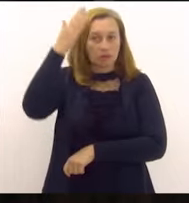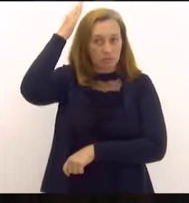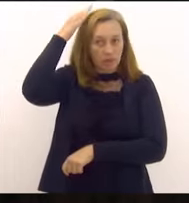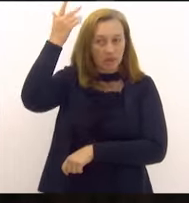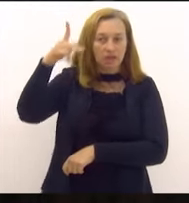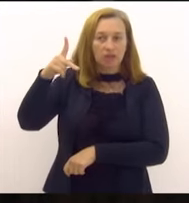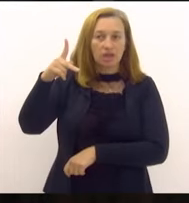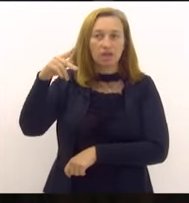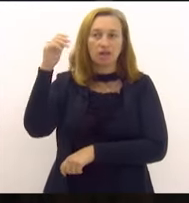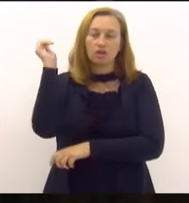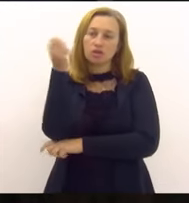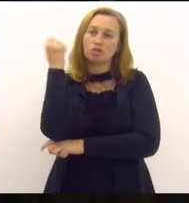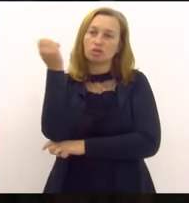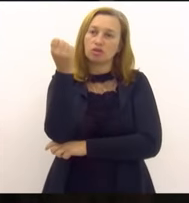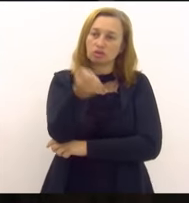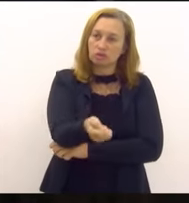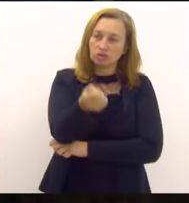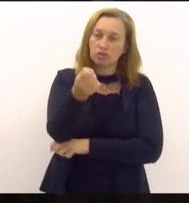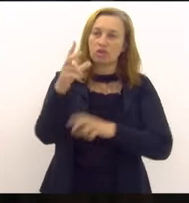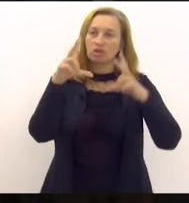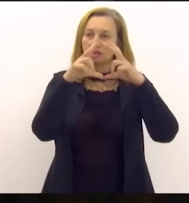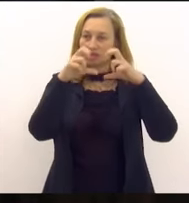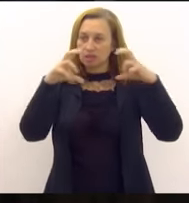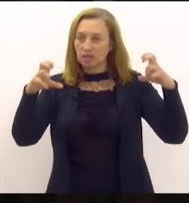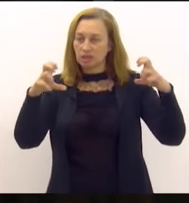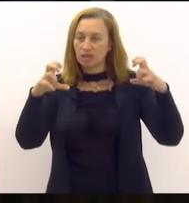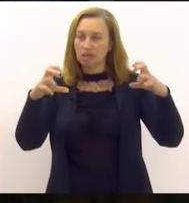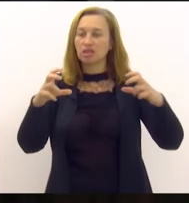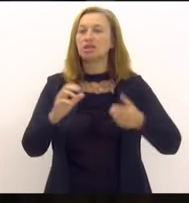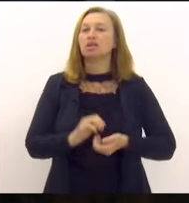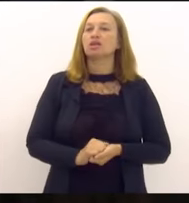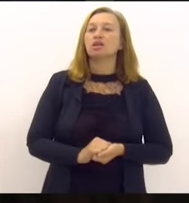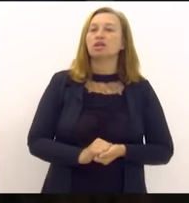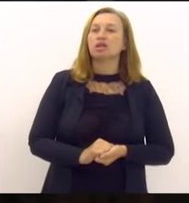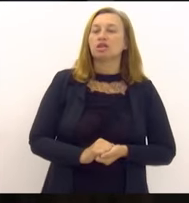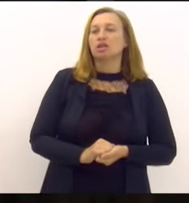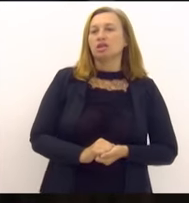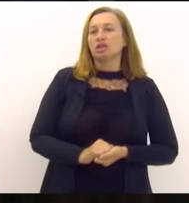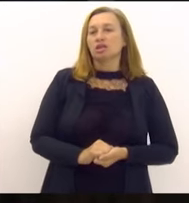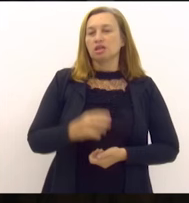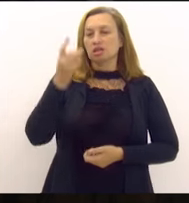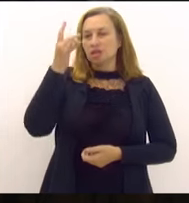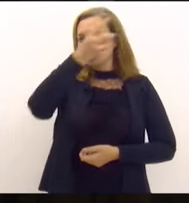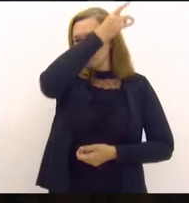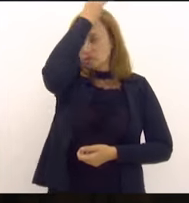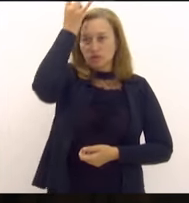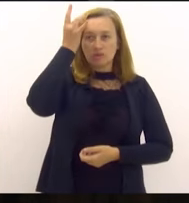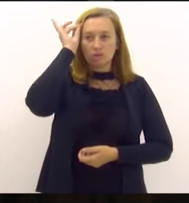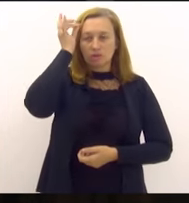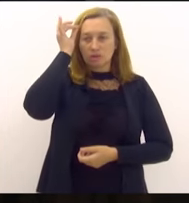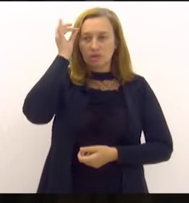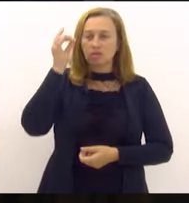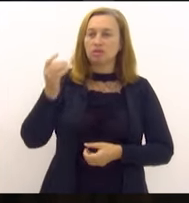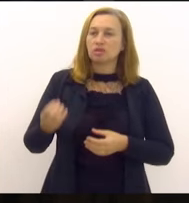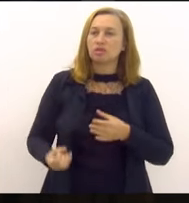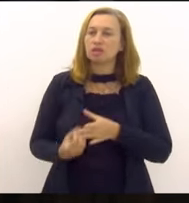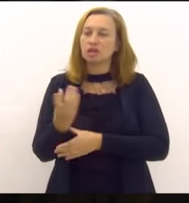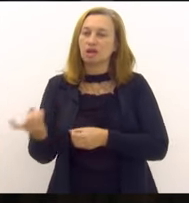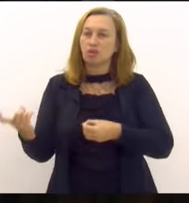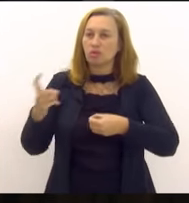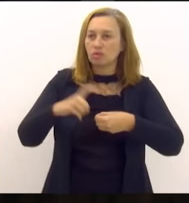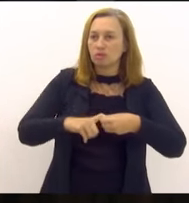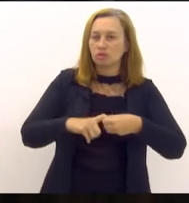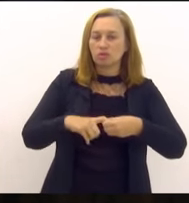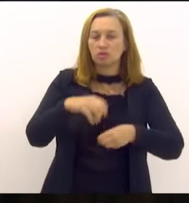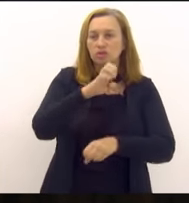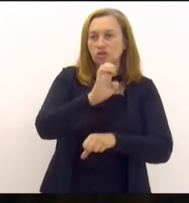Grande do Sul, Santa Catarina e Espírito Santo, com a finalidade de construir o consórcio de integração dos estados do